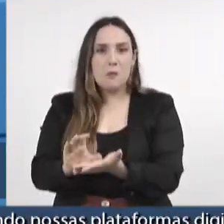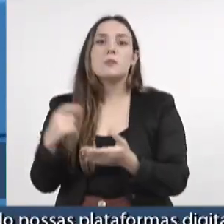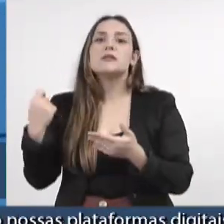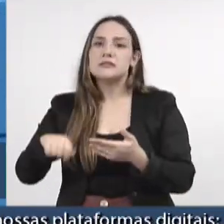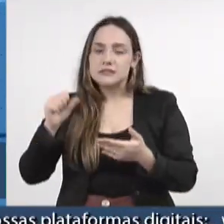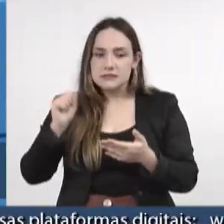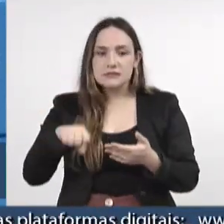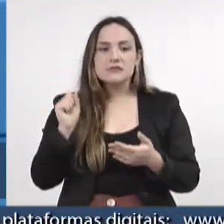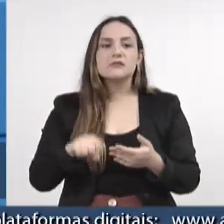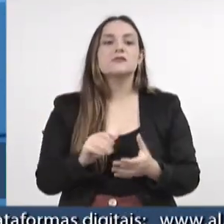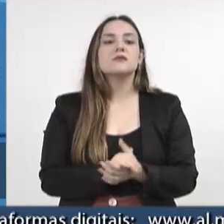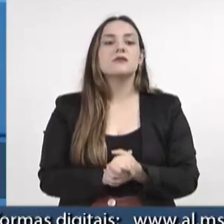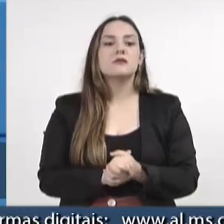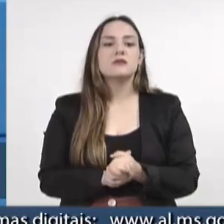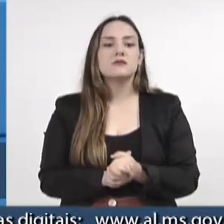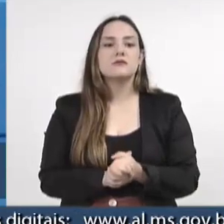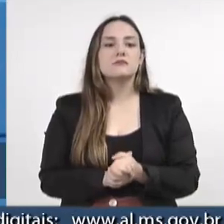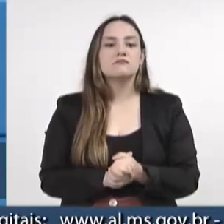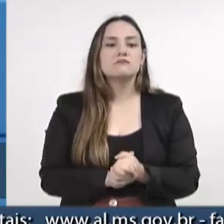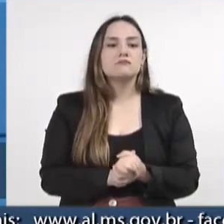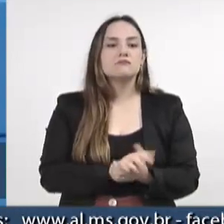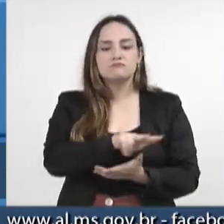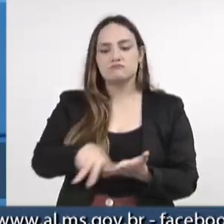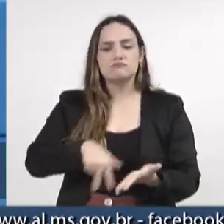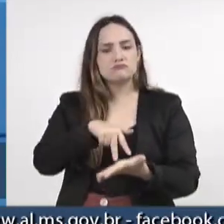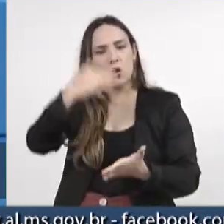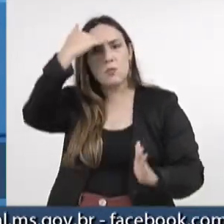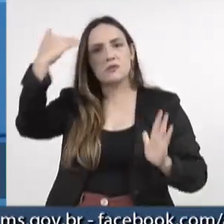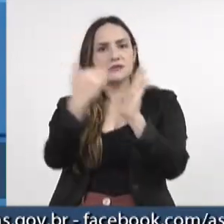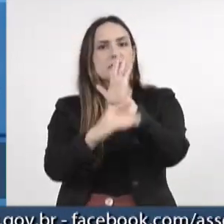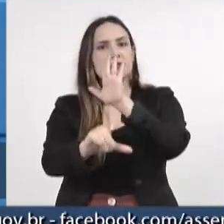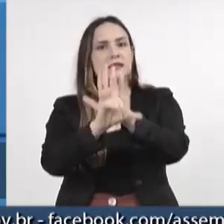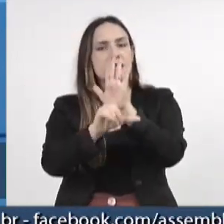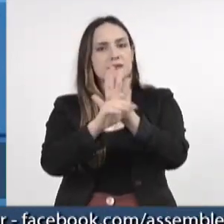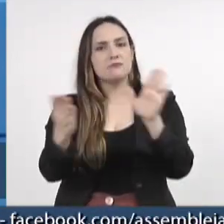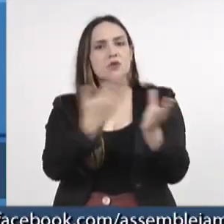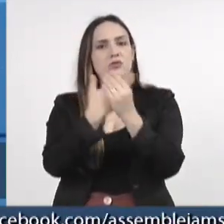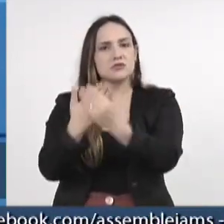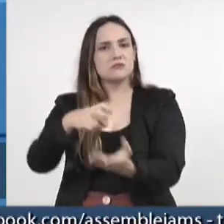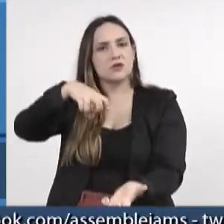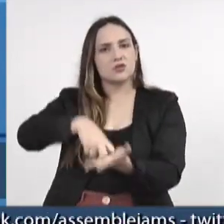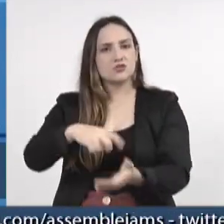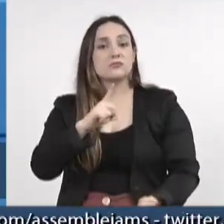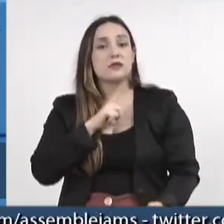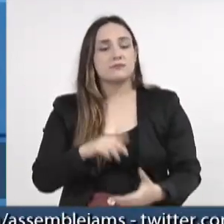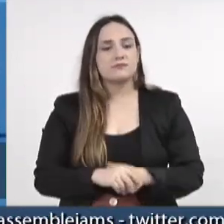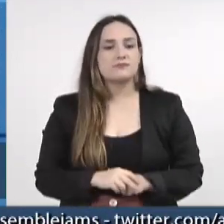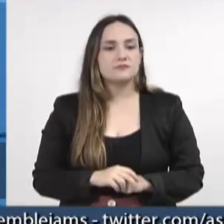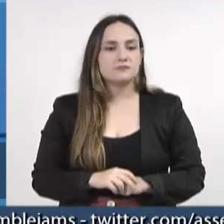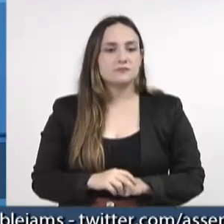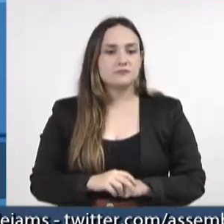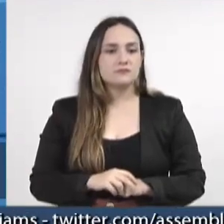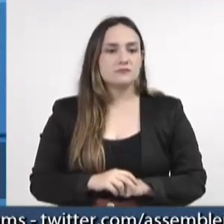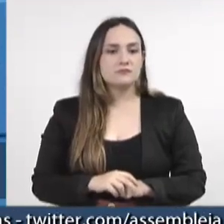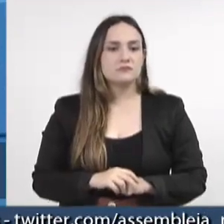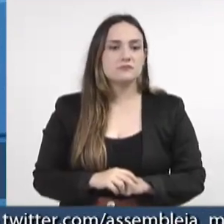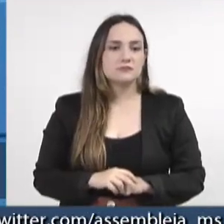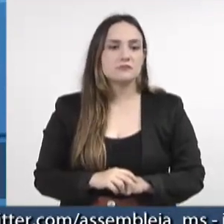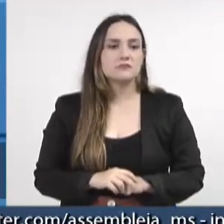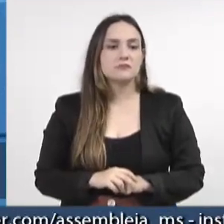Vossa Excelência pelo pronunciamento que faz, pronunciamento corajoso, um pronunciamento que coloca o dedo